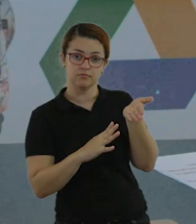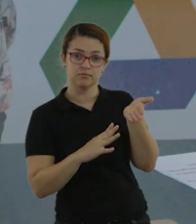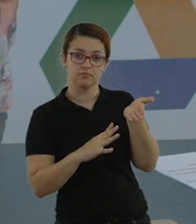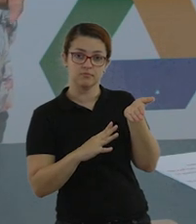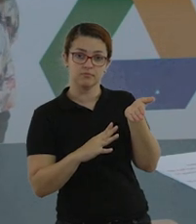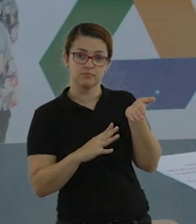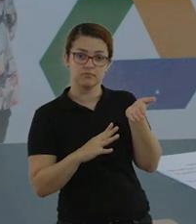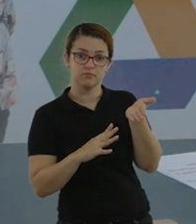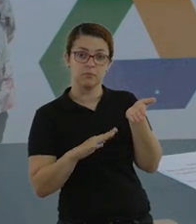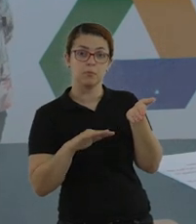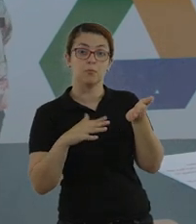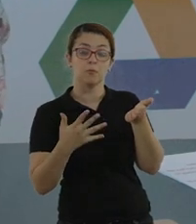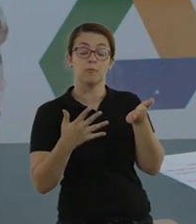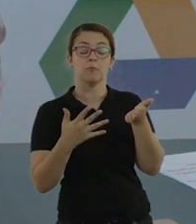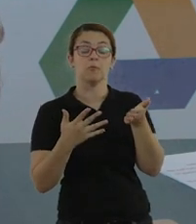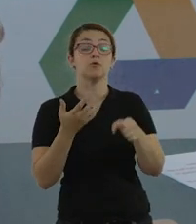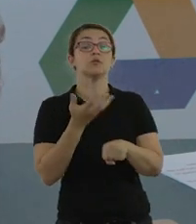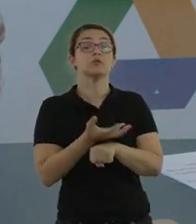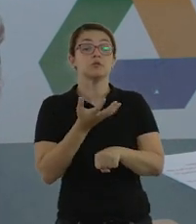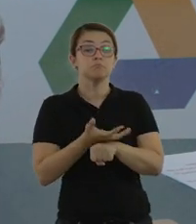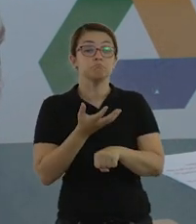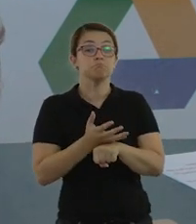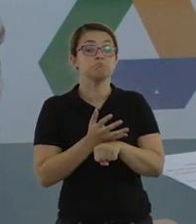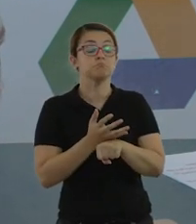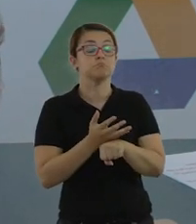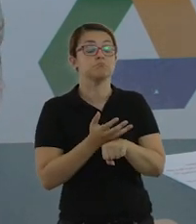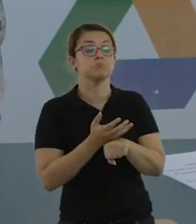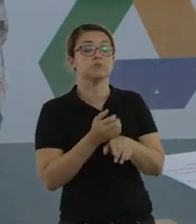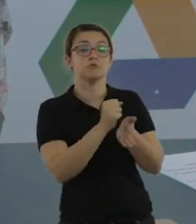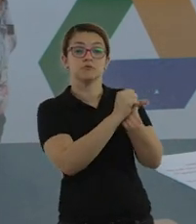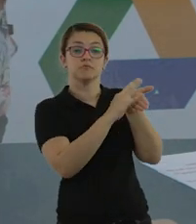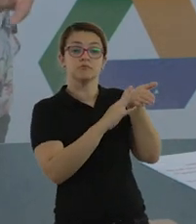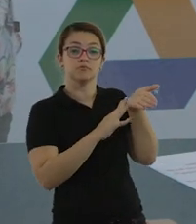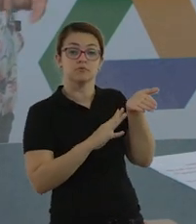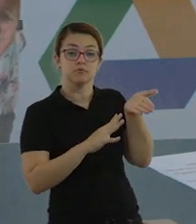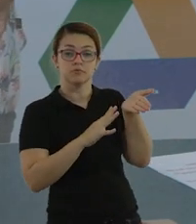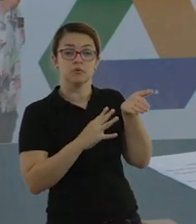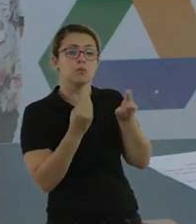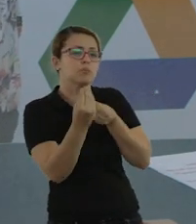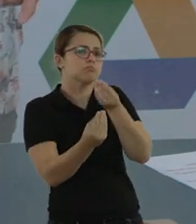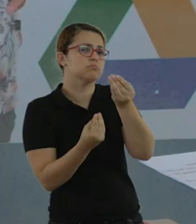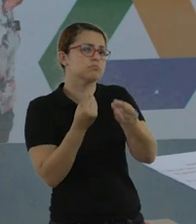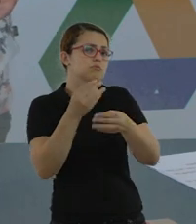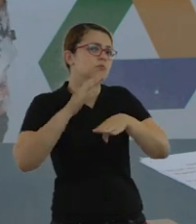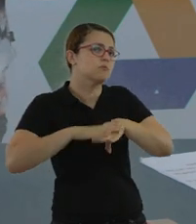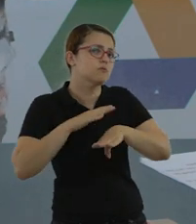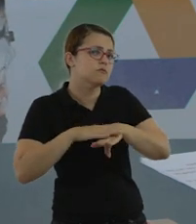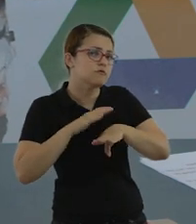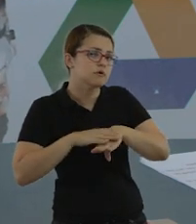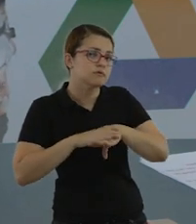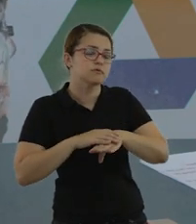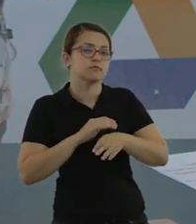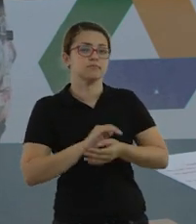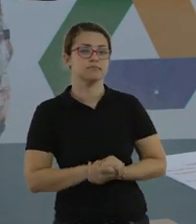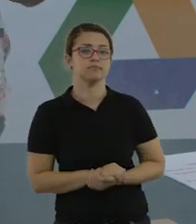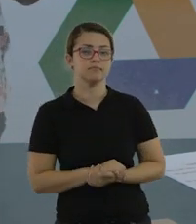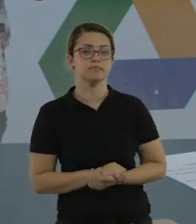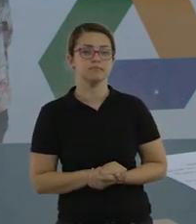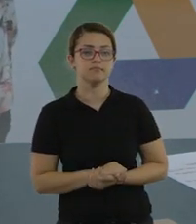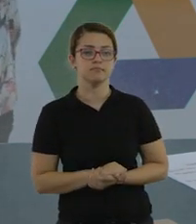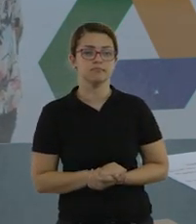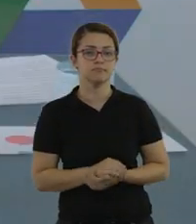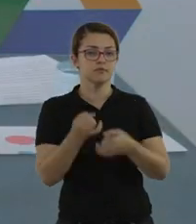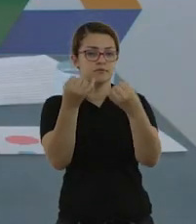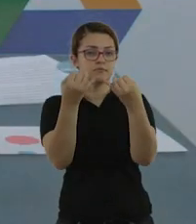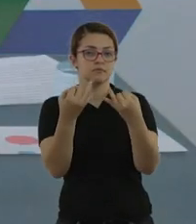será estudada com a atividade, o como realizar a atividade, né? Então, vem